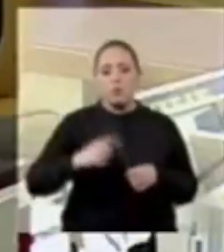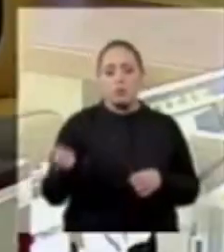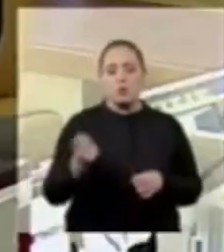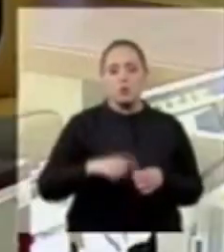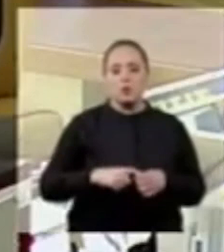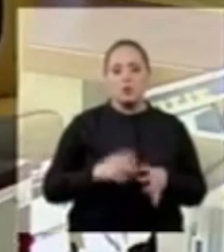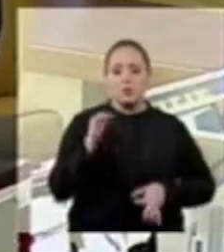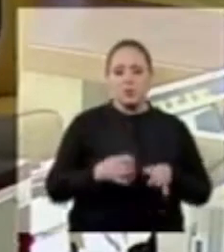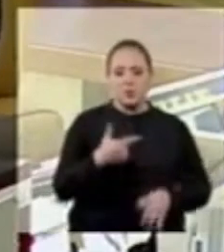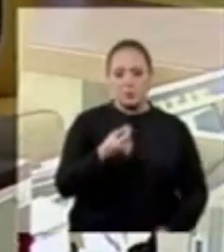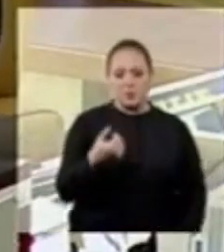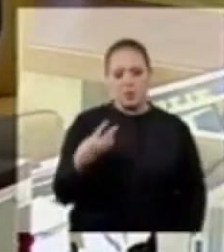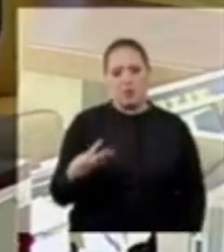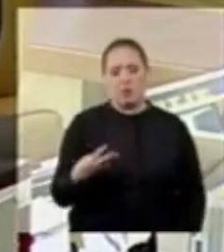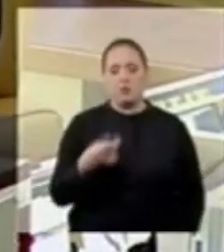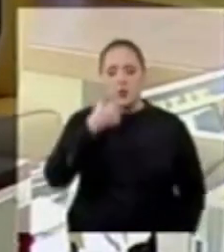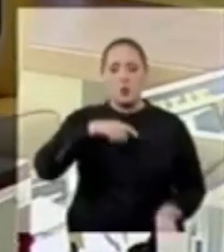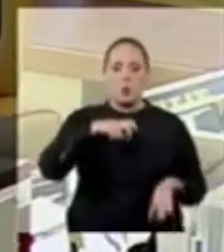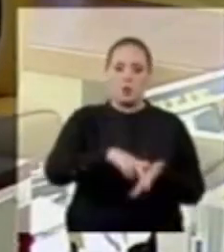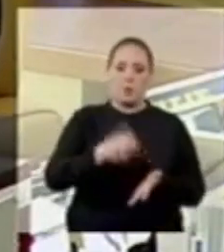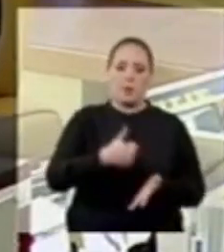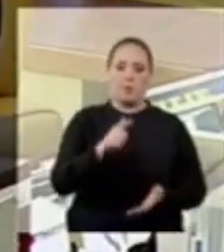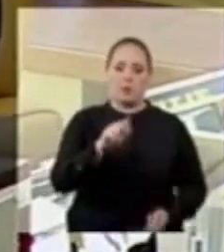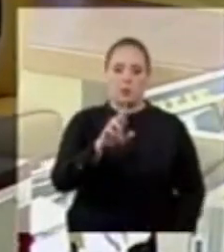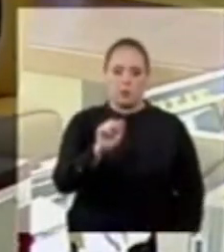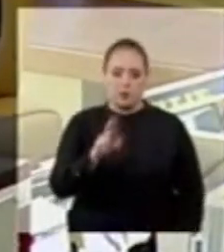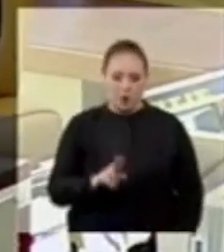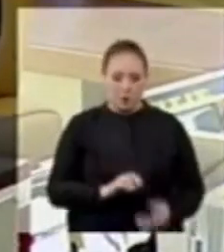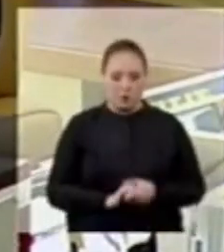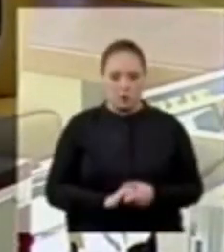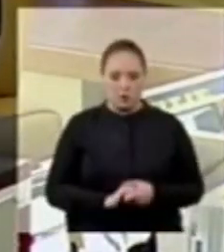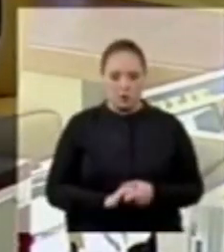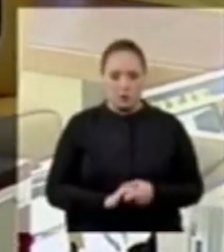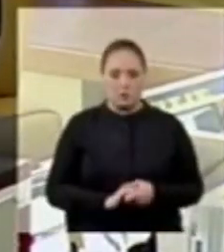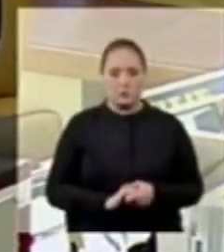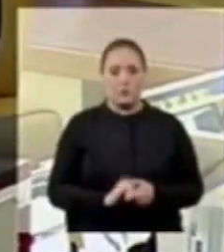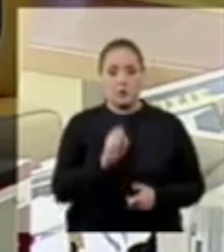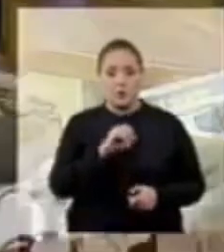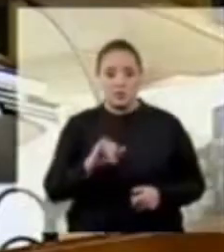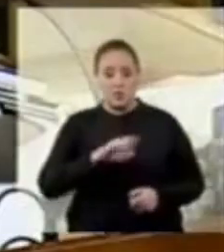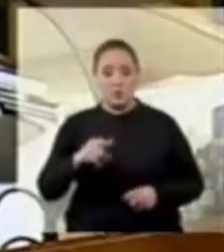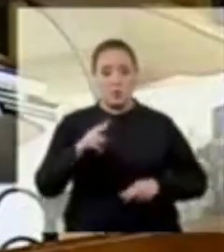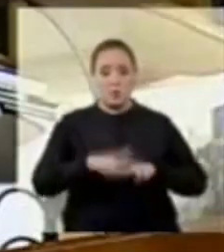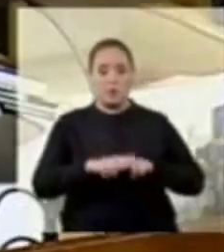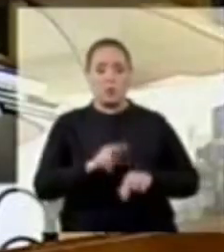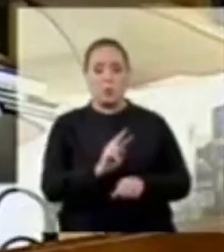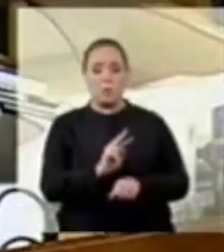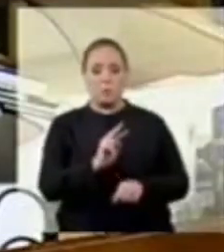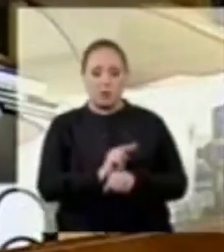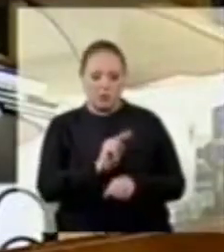a condenação em primeiro grau porque se este não tivesse sido preventiva preso preventivamente